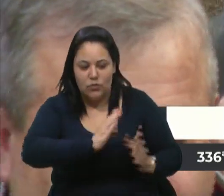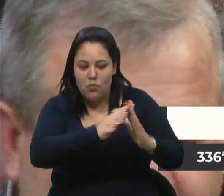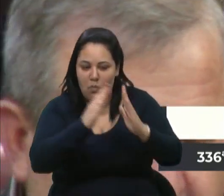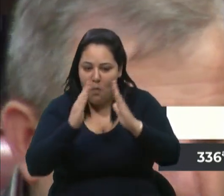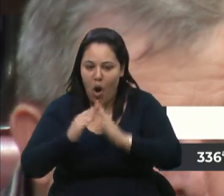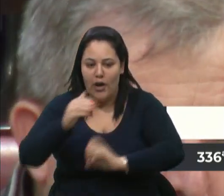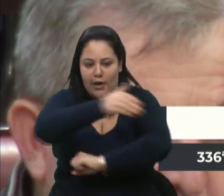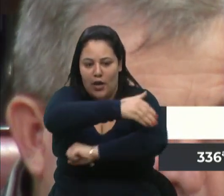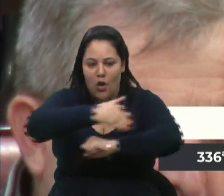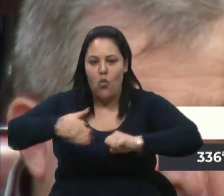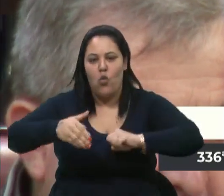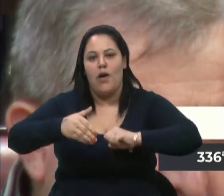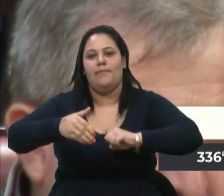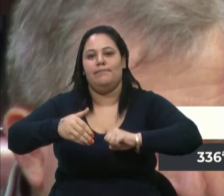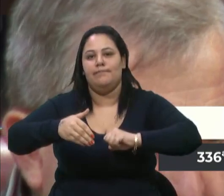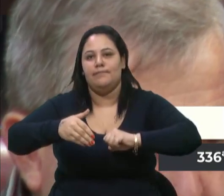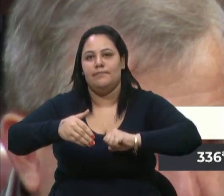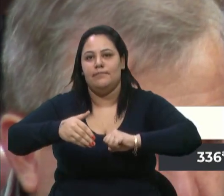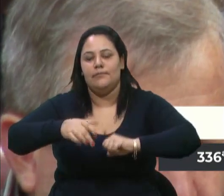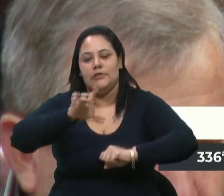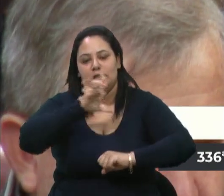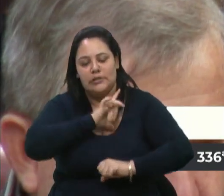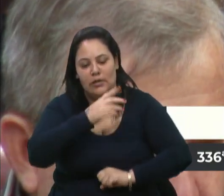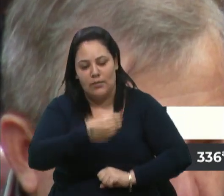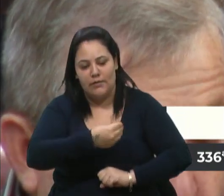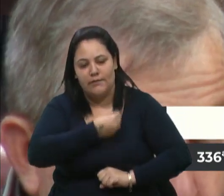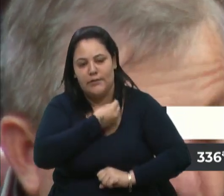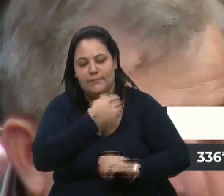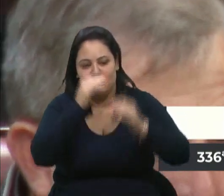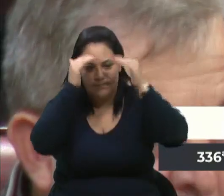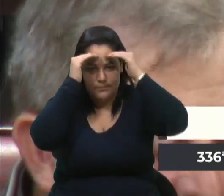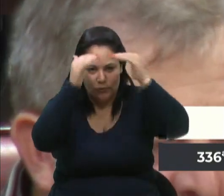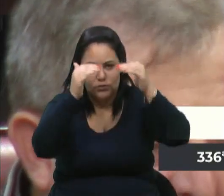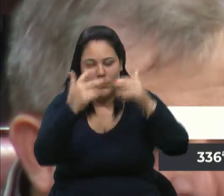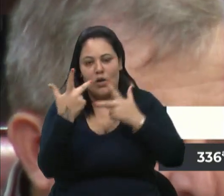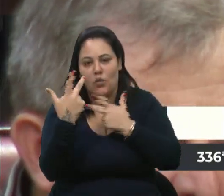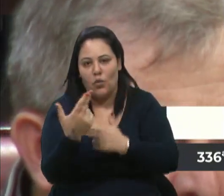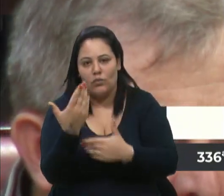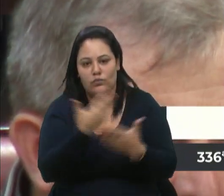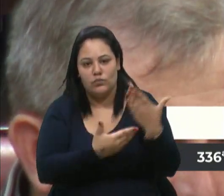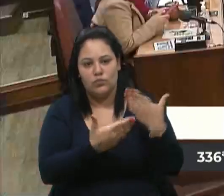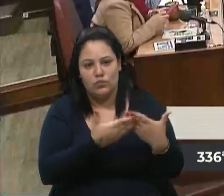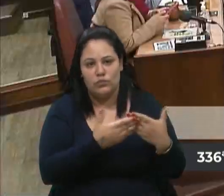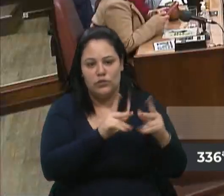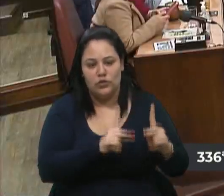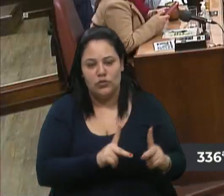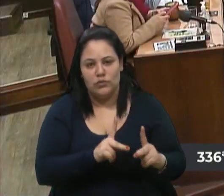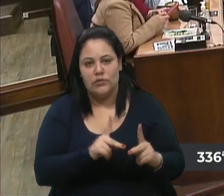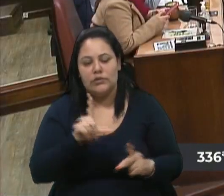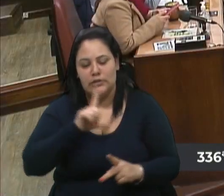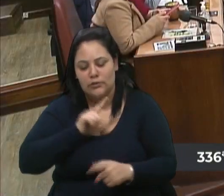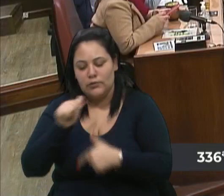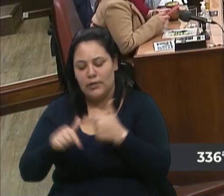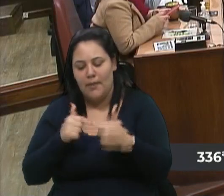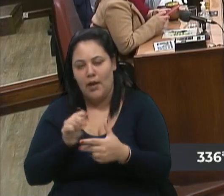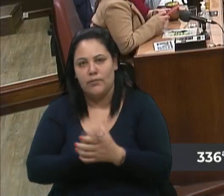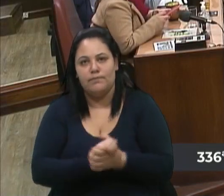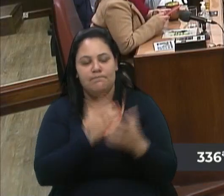vivendo na situação de rua tenham uma vida de dignidade com todos os serviços. Excelente, vereador Fiuza,